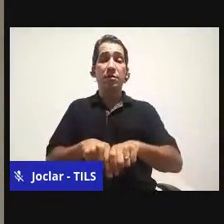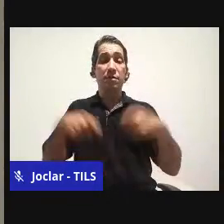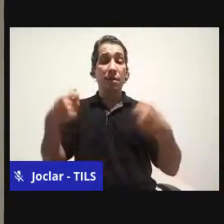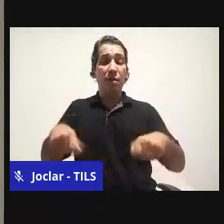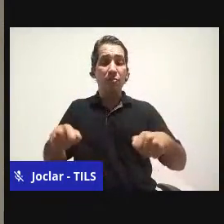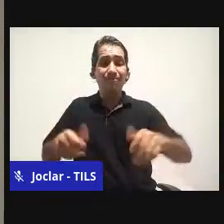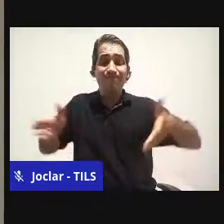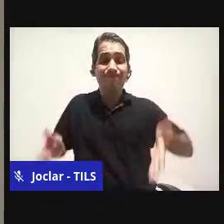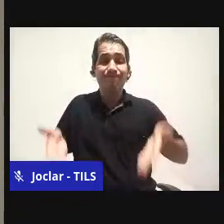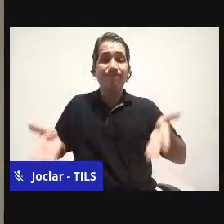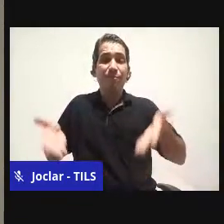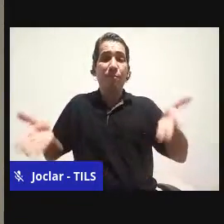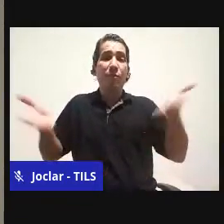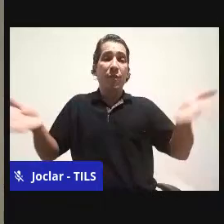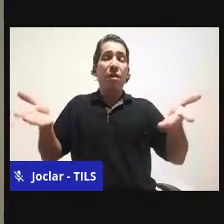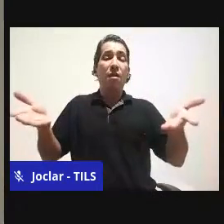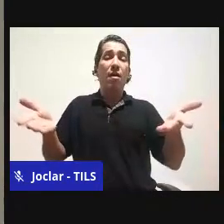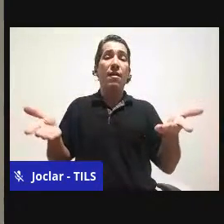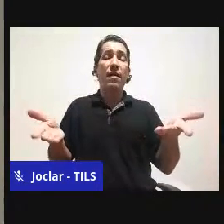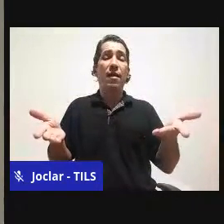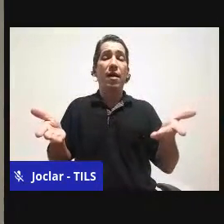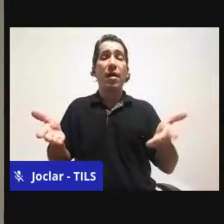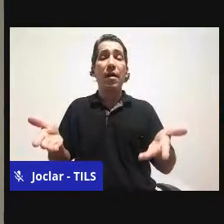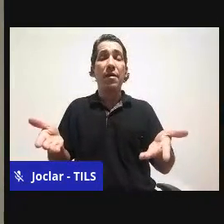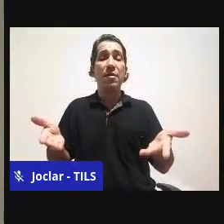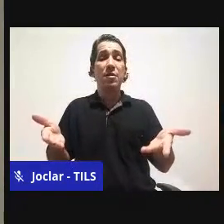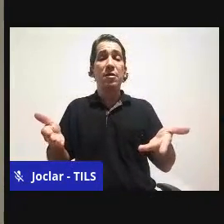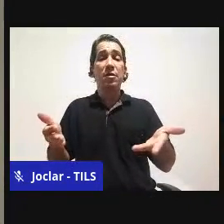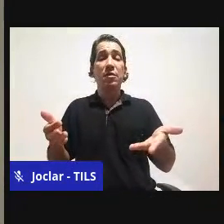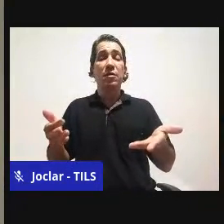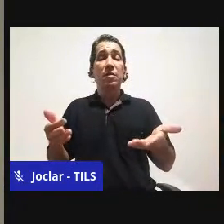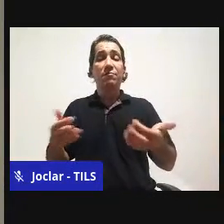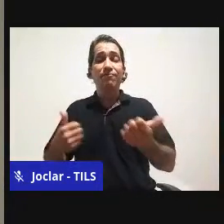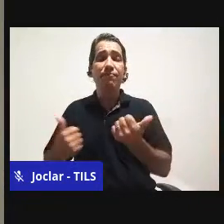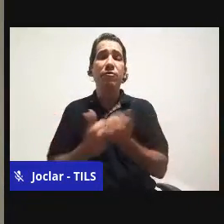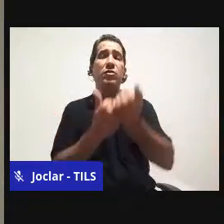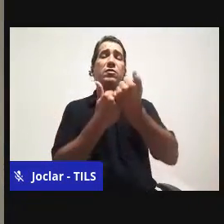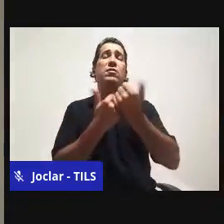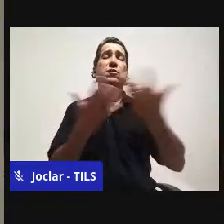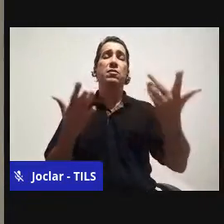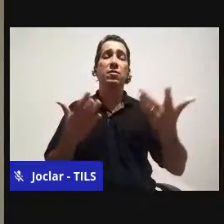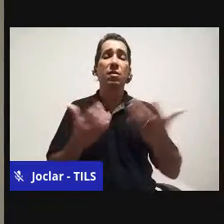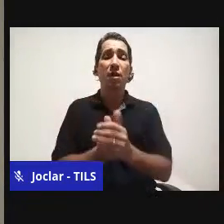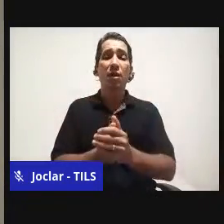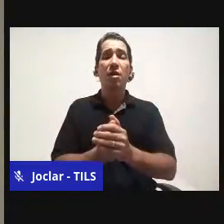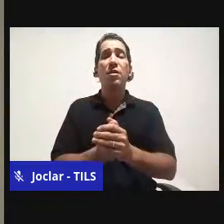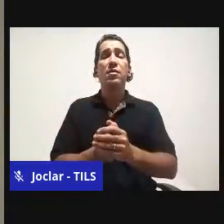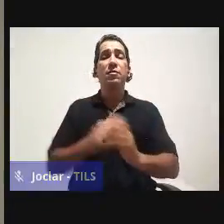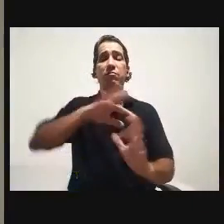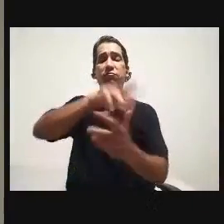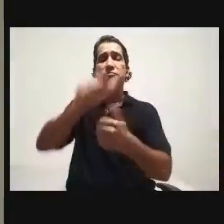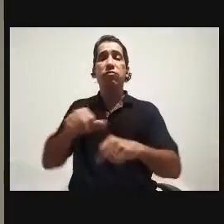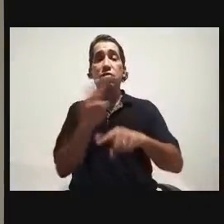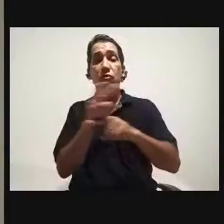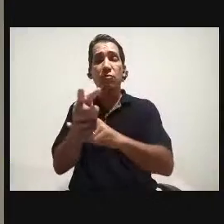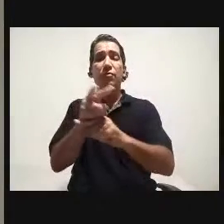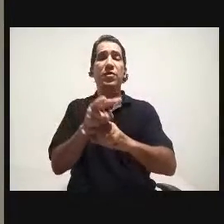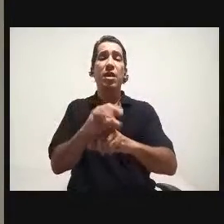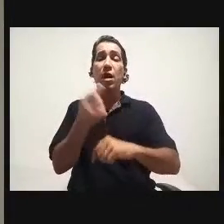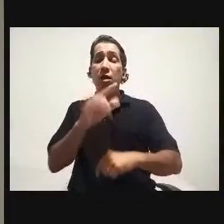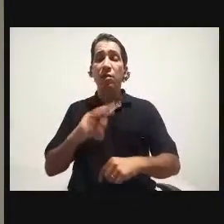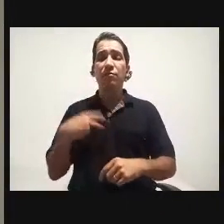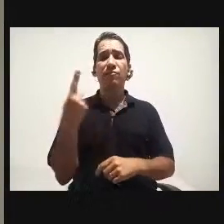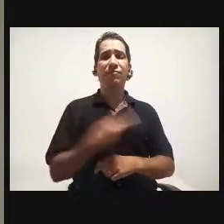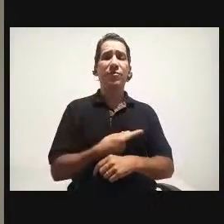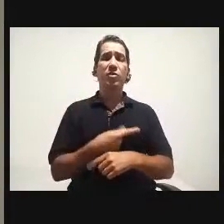as nossas florestas, queimando o Pantanal, não dando a devida atenção à sustentabilidade, seguramente nós não vamos